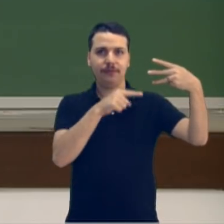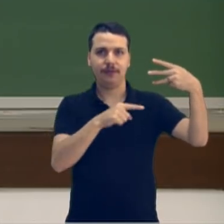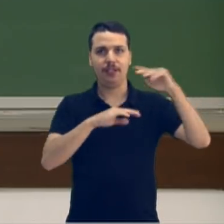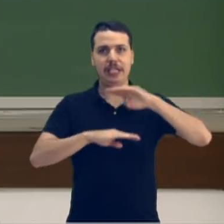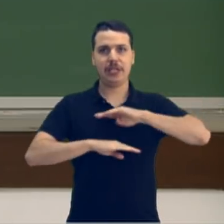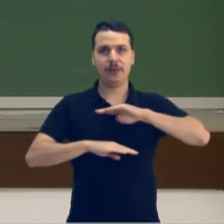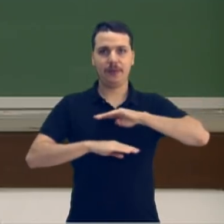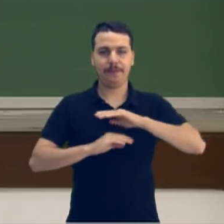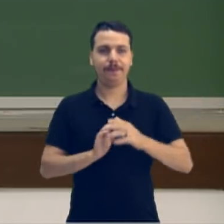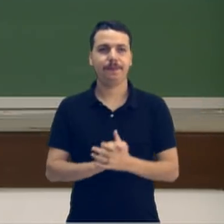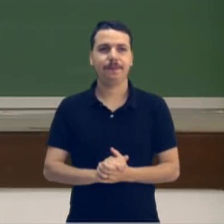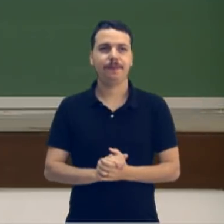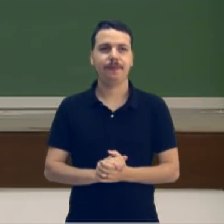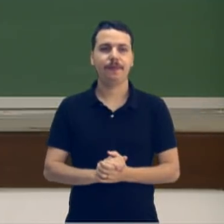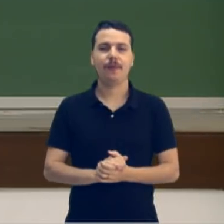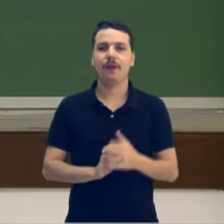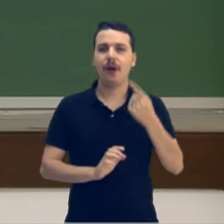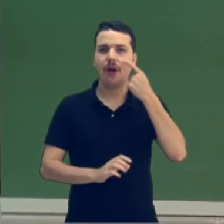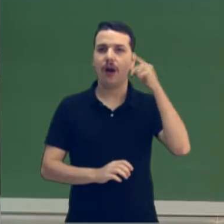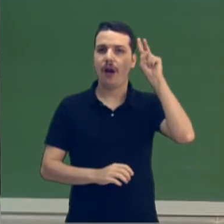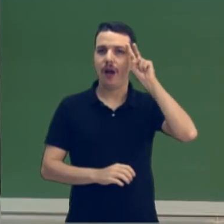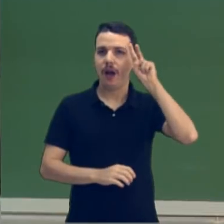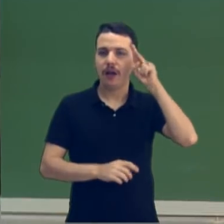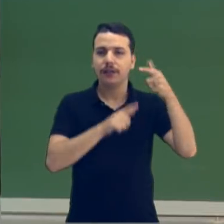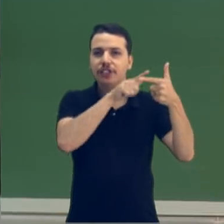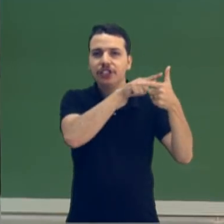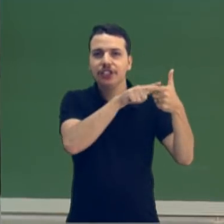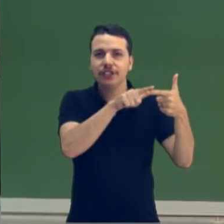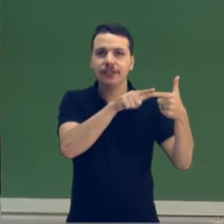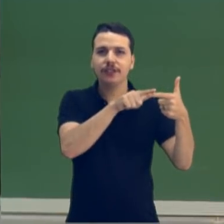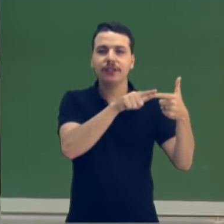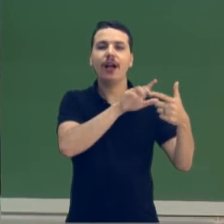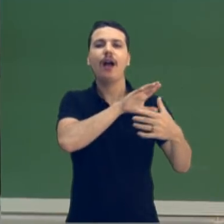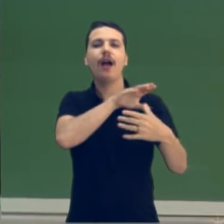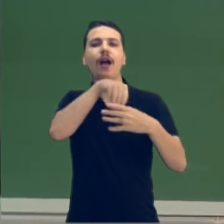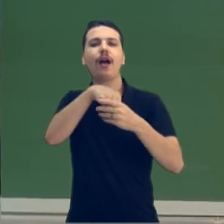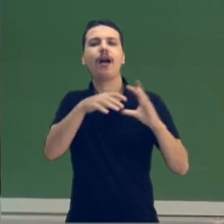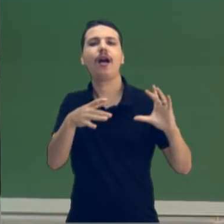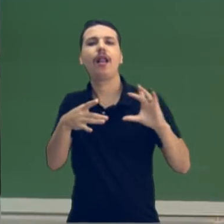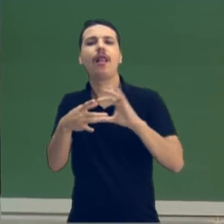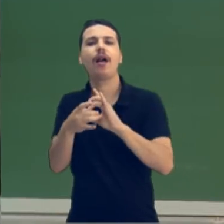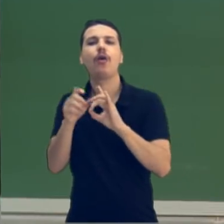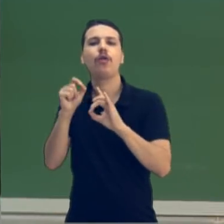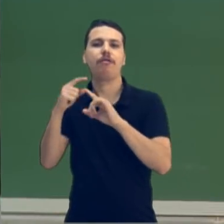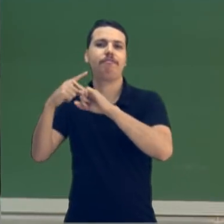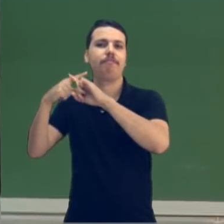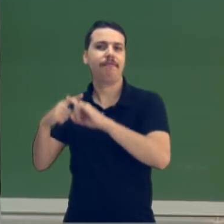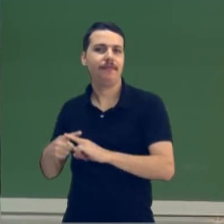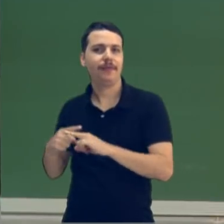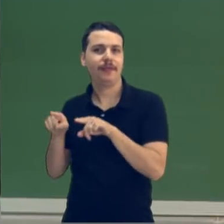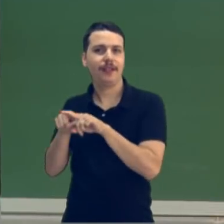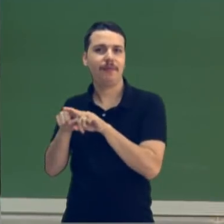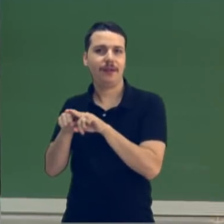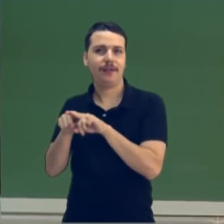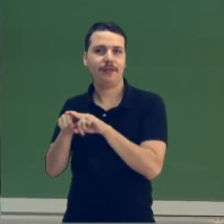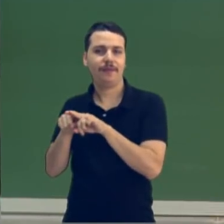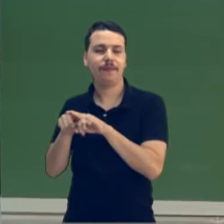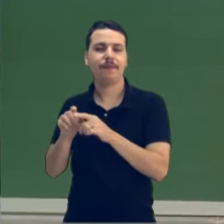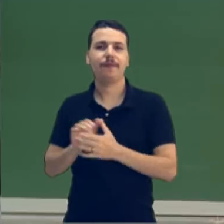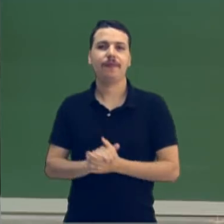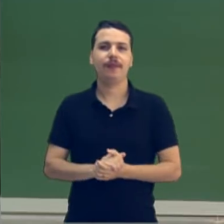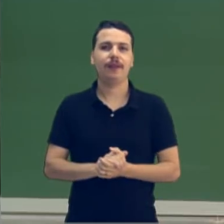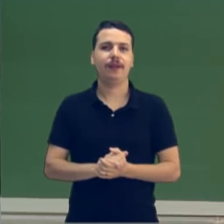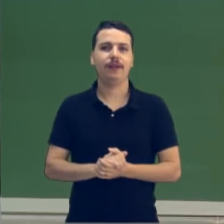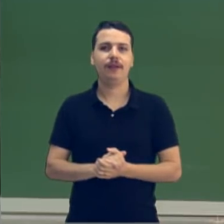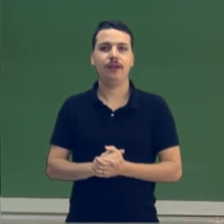Lembraram que a divisibilidade ela está atrelada aos múltiplos. E os múltiplos estão